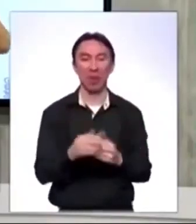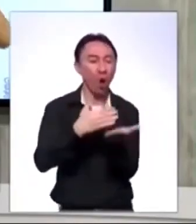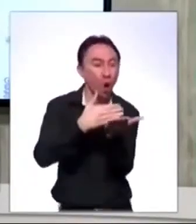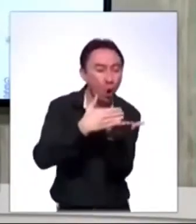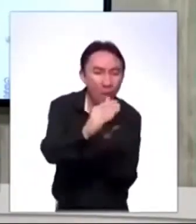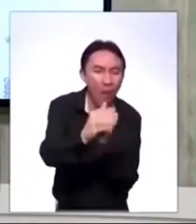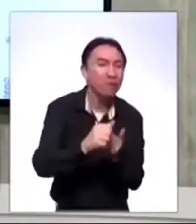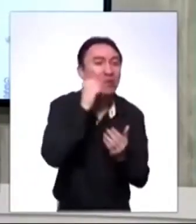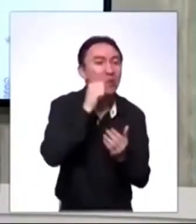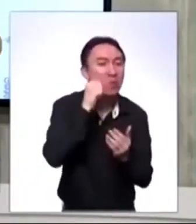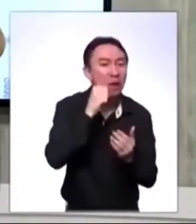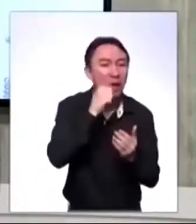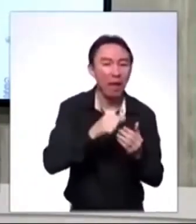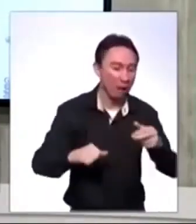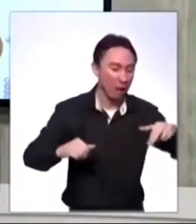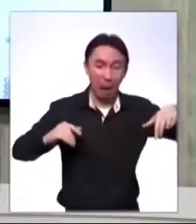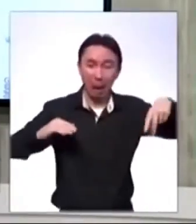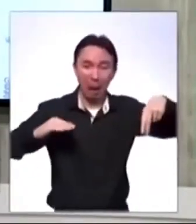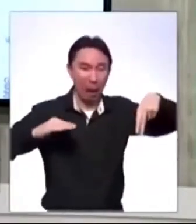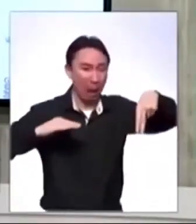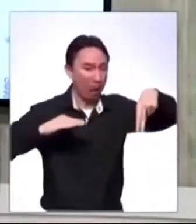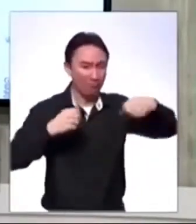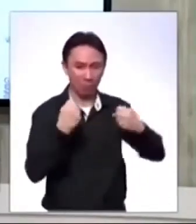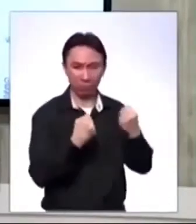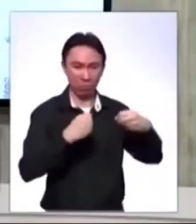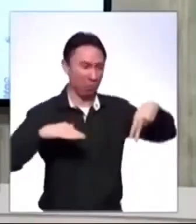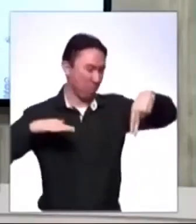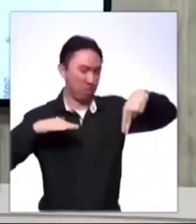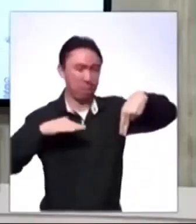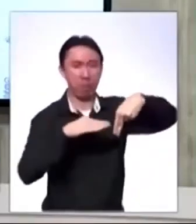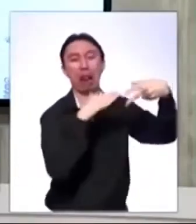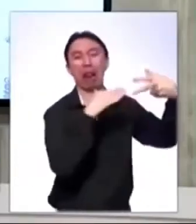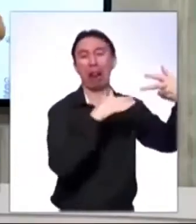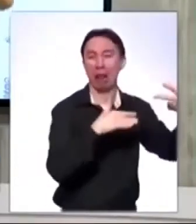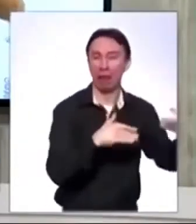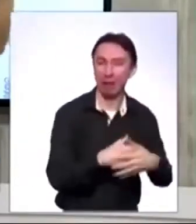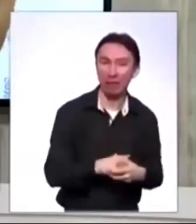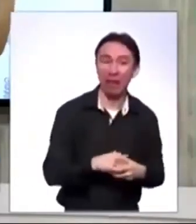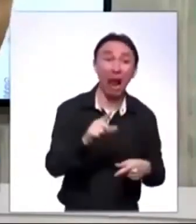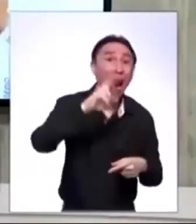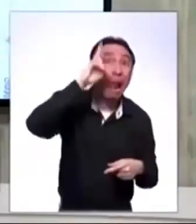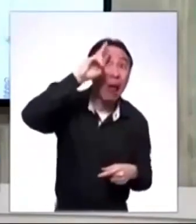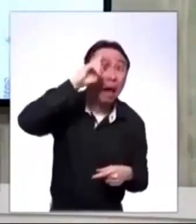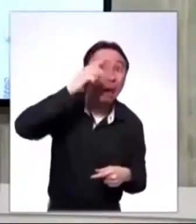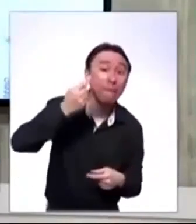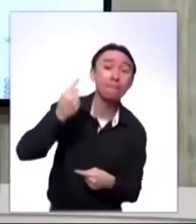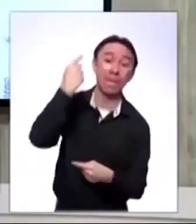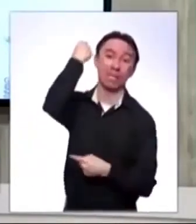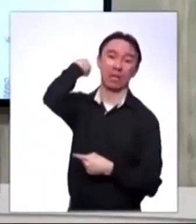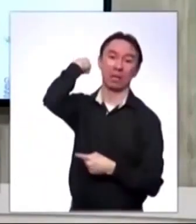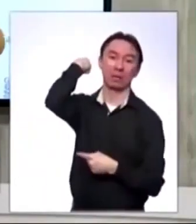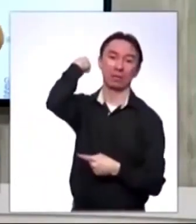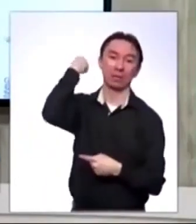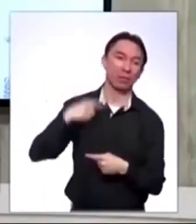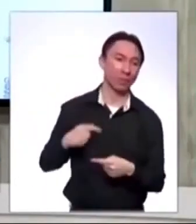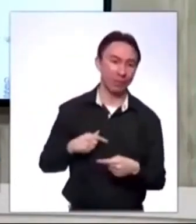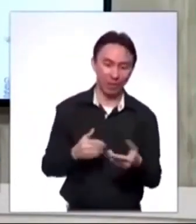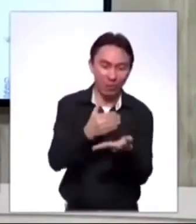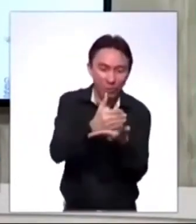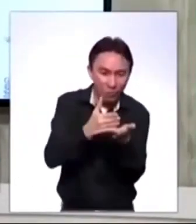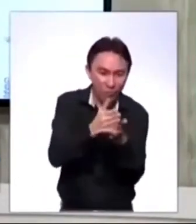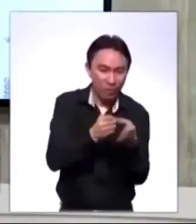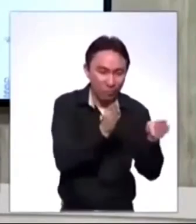aí, o que acontece? Ela começa a lembrar do passado. Então o palco está dividido em 3. Tem o presente, tem o